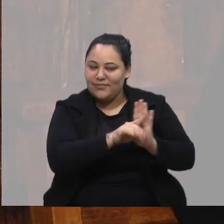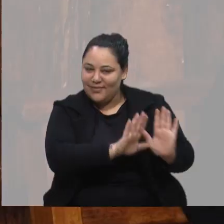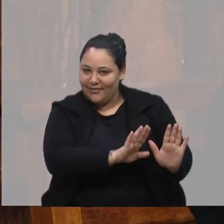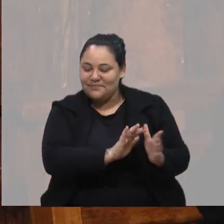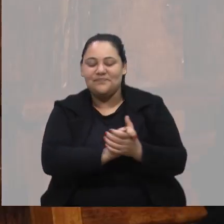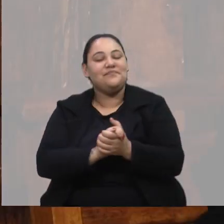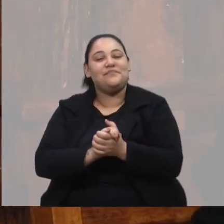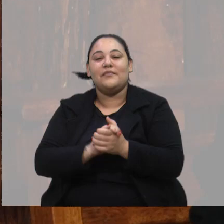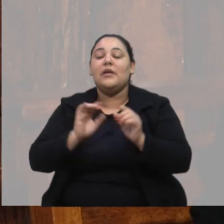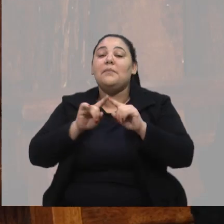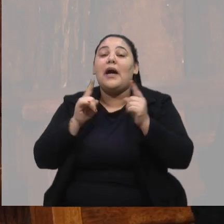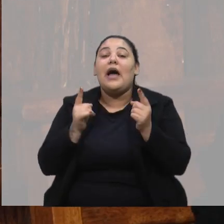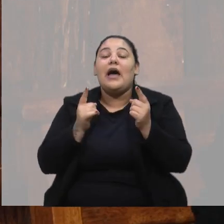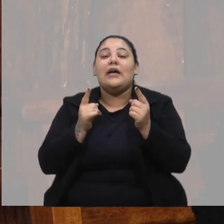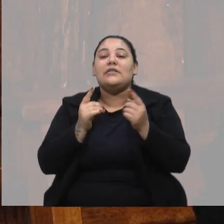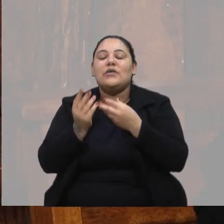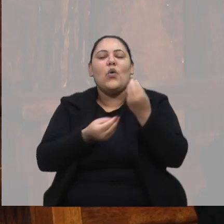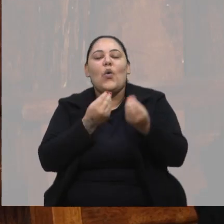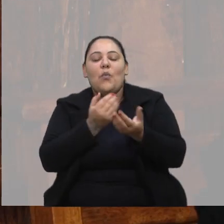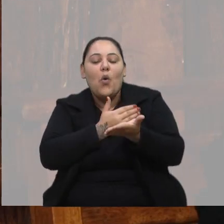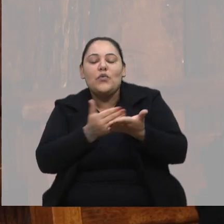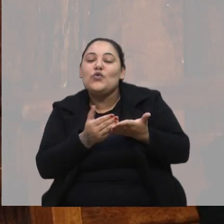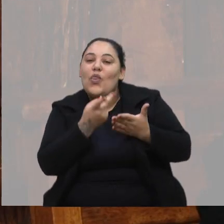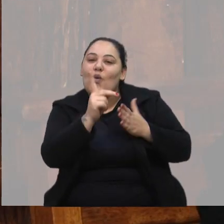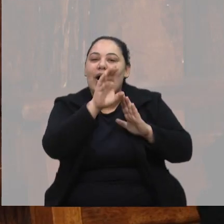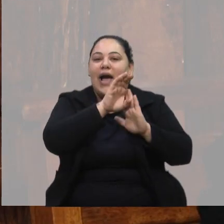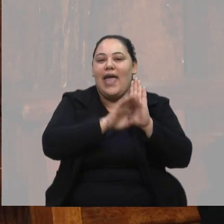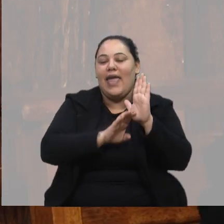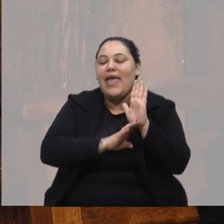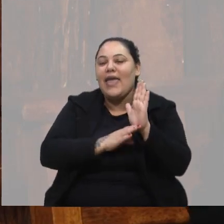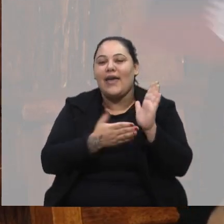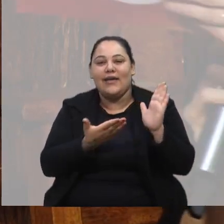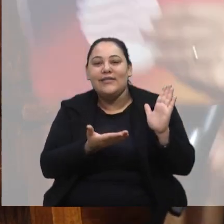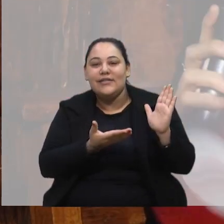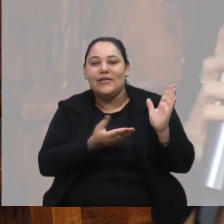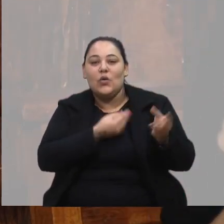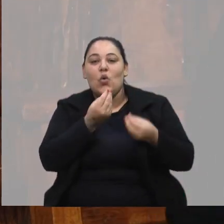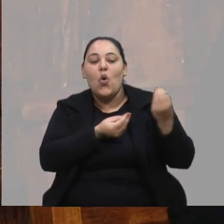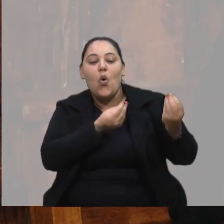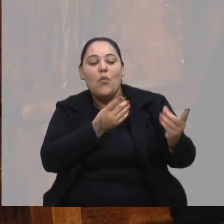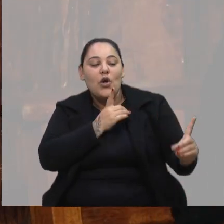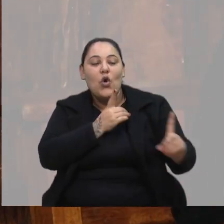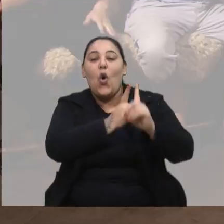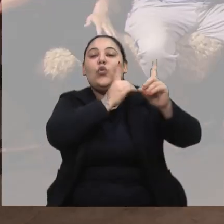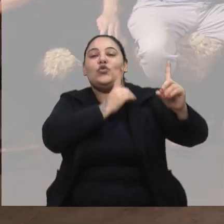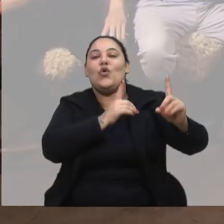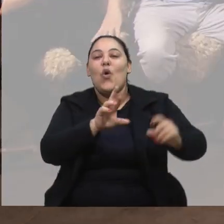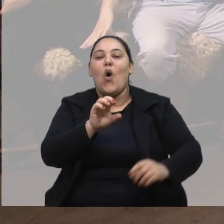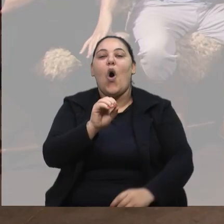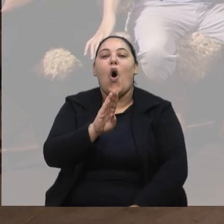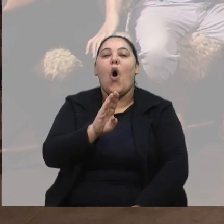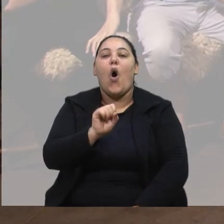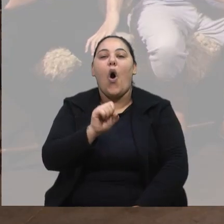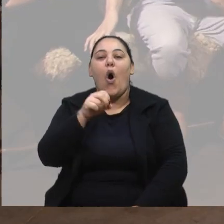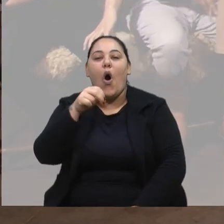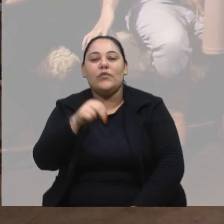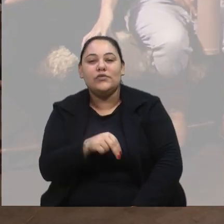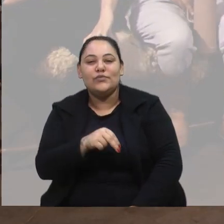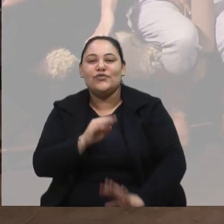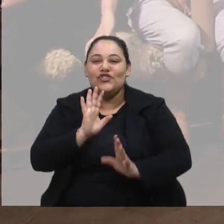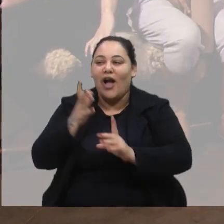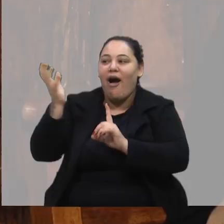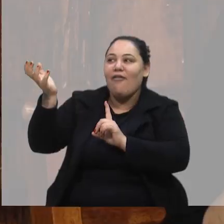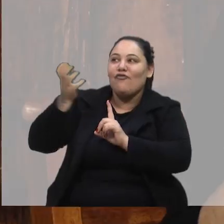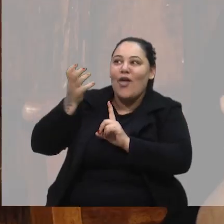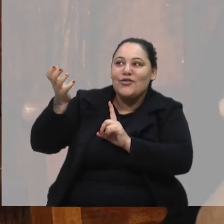Mas, Eduardo, como é que começou a tua carreira? E como encontrou o Robson, se ele te inspirava já, e